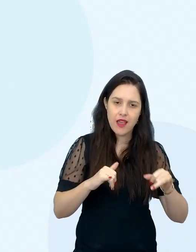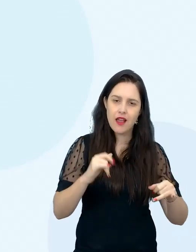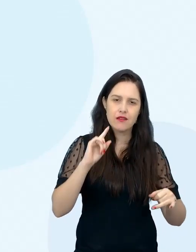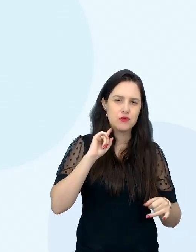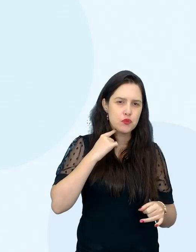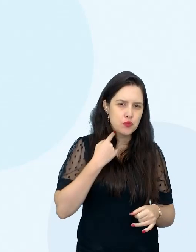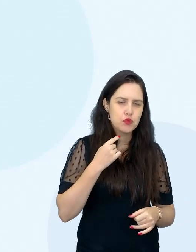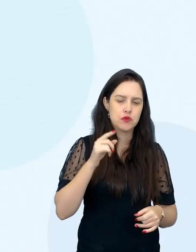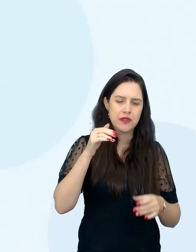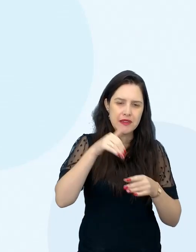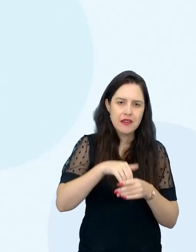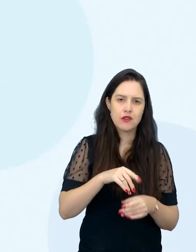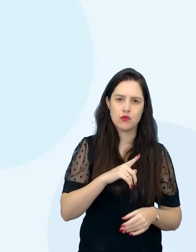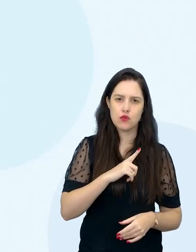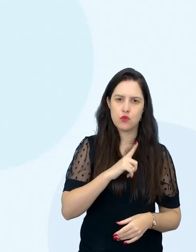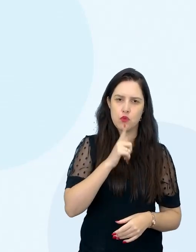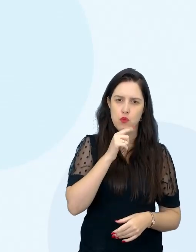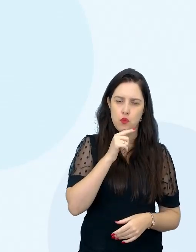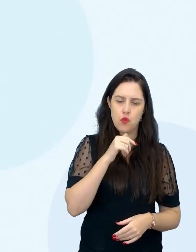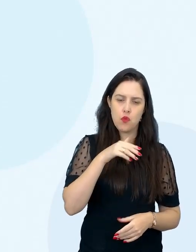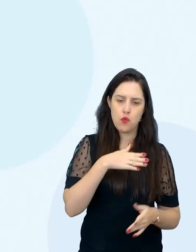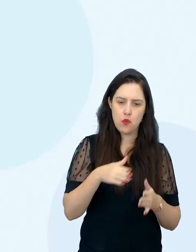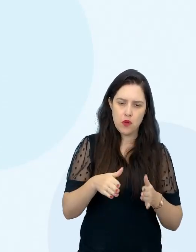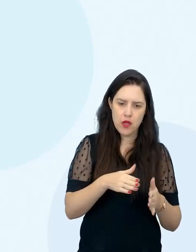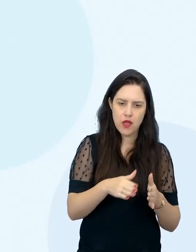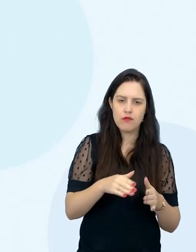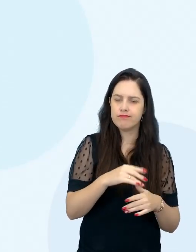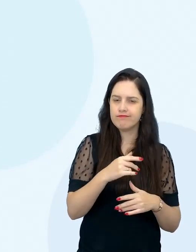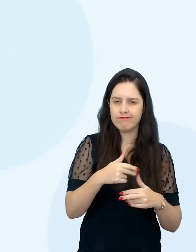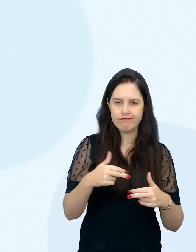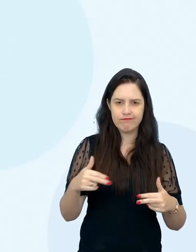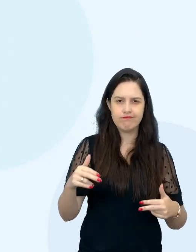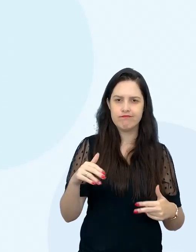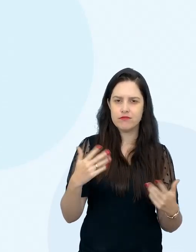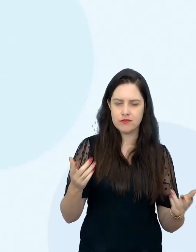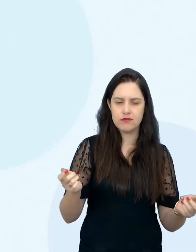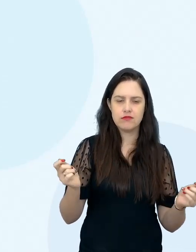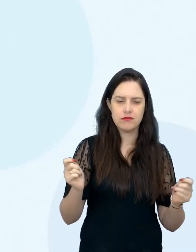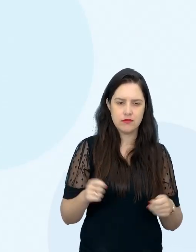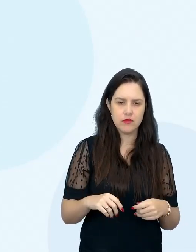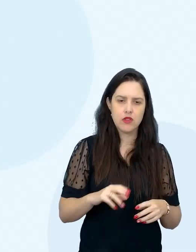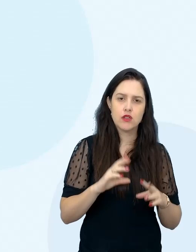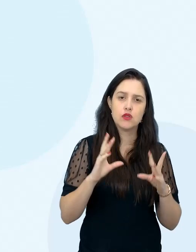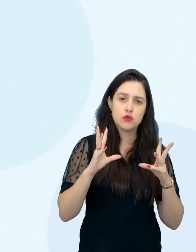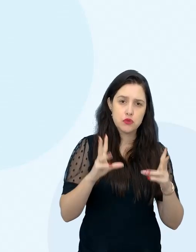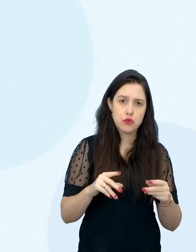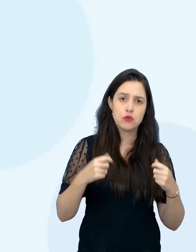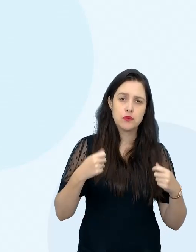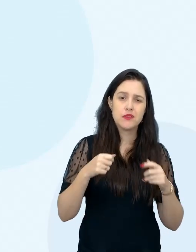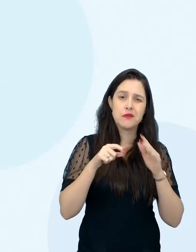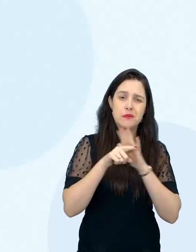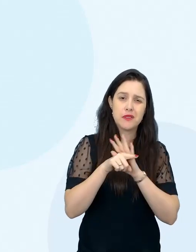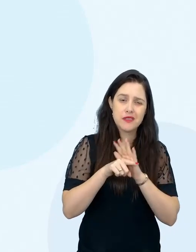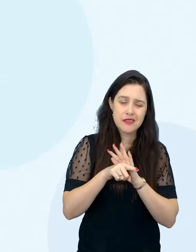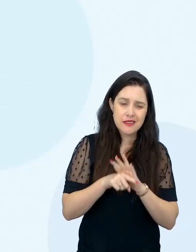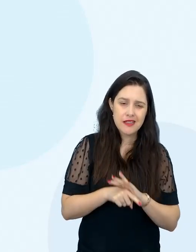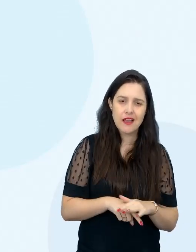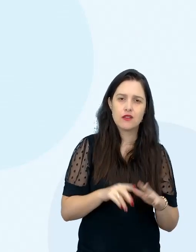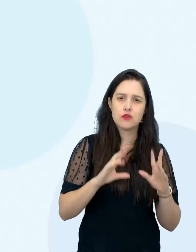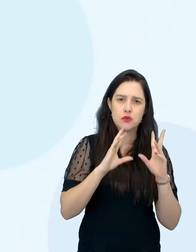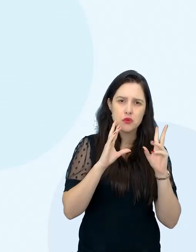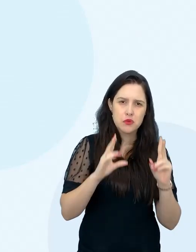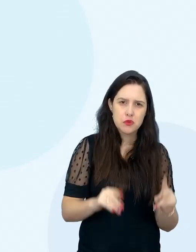são algumas ideias aí de como poderia ser solucionado o problema que os estudantes poderiam tanto pesquisar, quanto mapear, quanto, enfim,